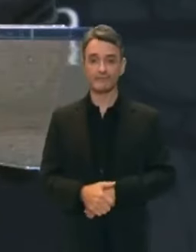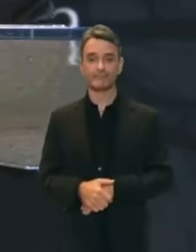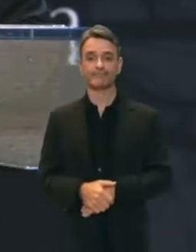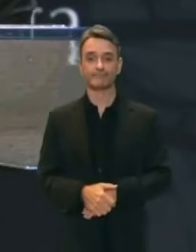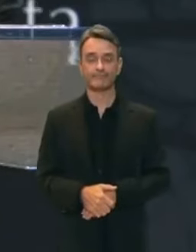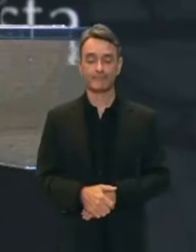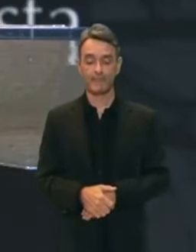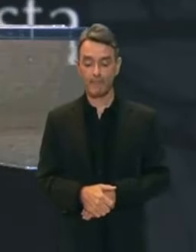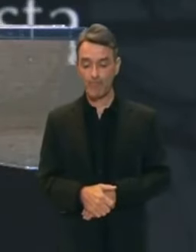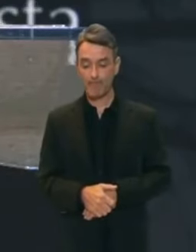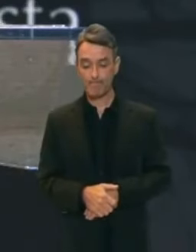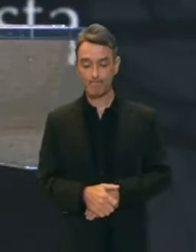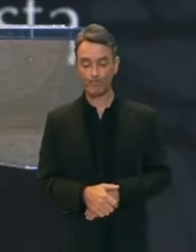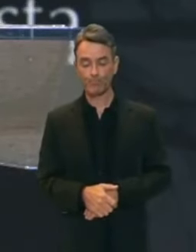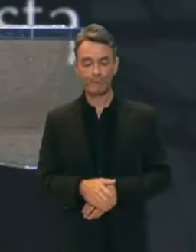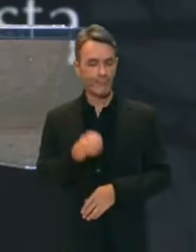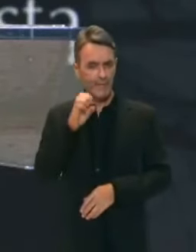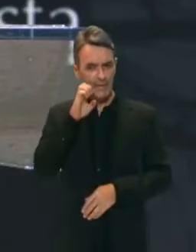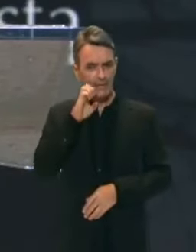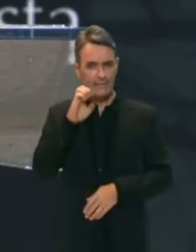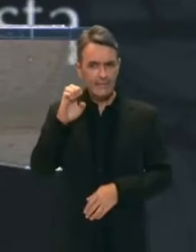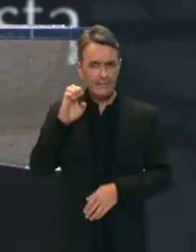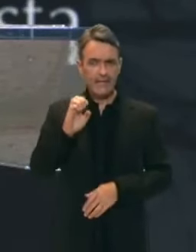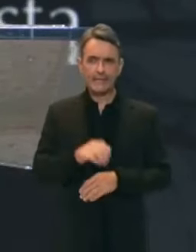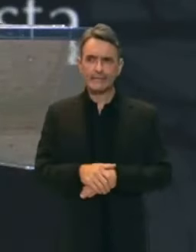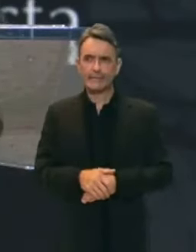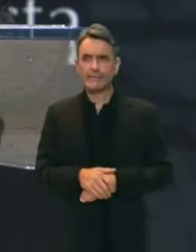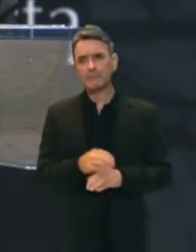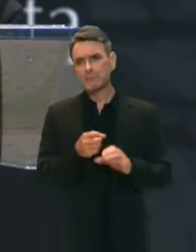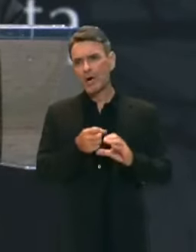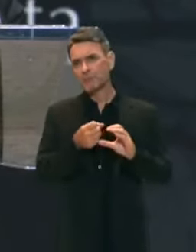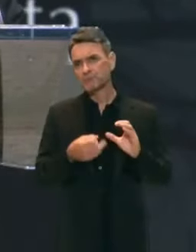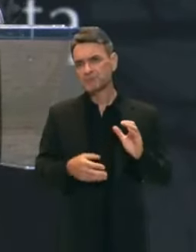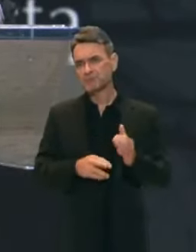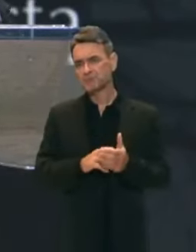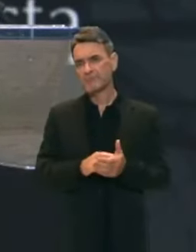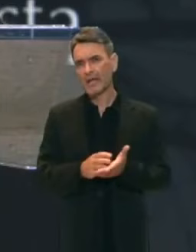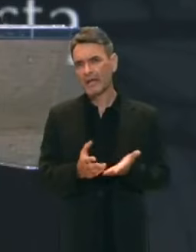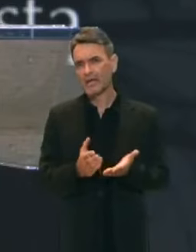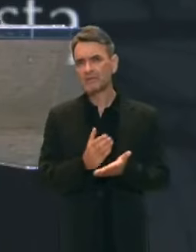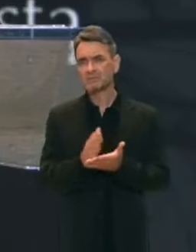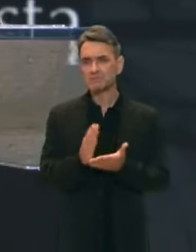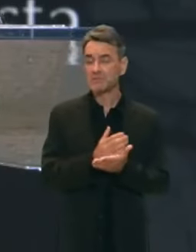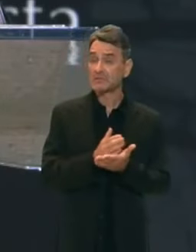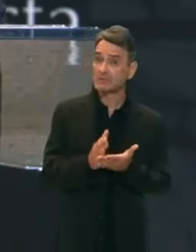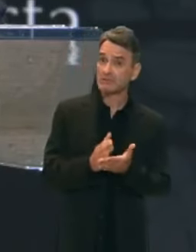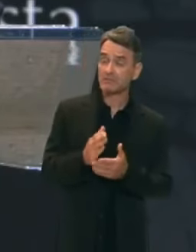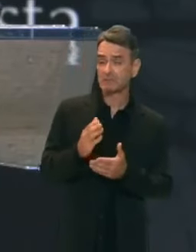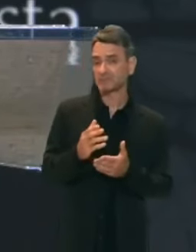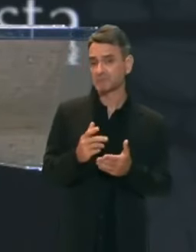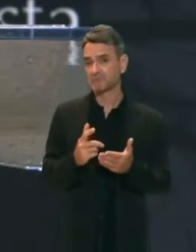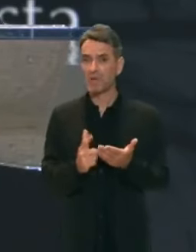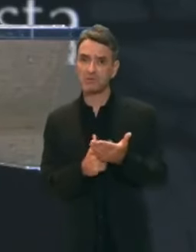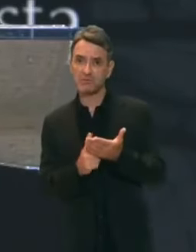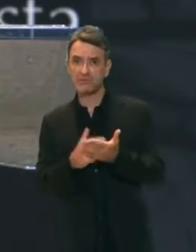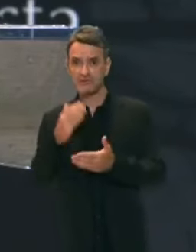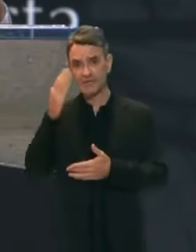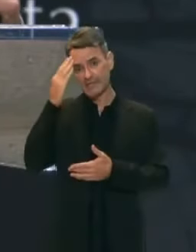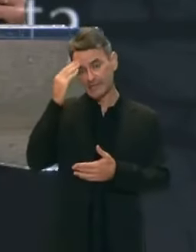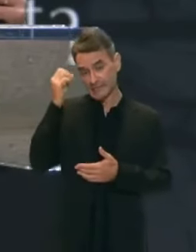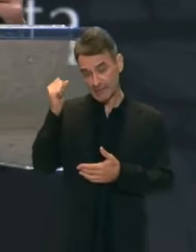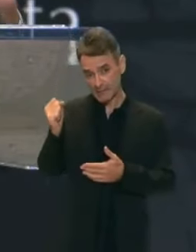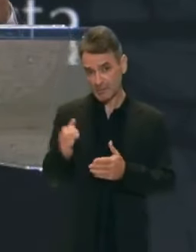Esse livro, ele tem algumas características muito especiais. Sendo um livro de sabedoria, você vai